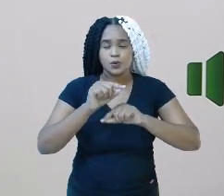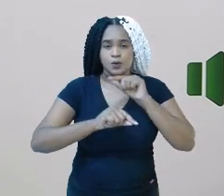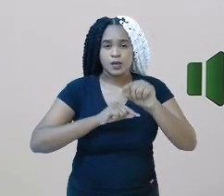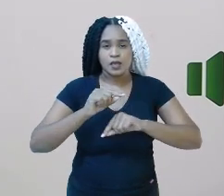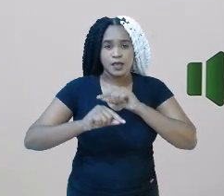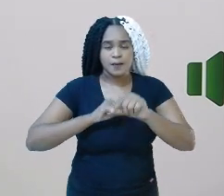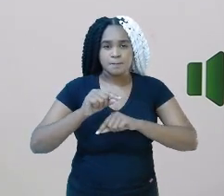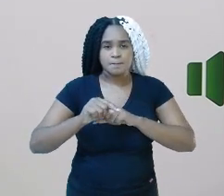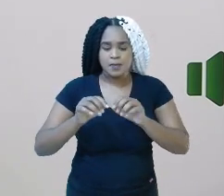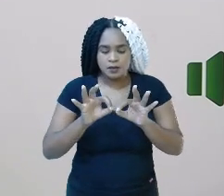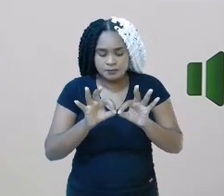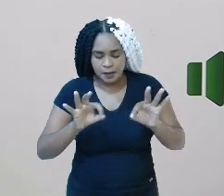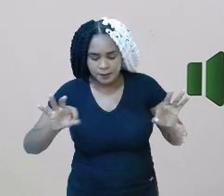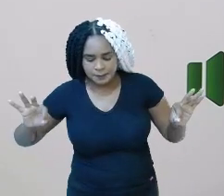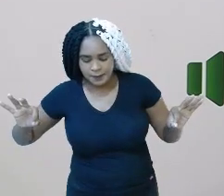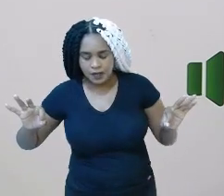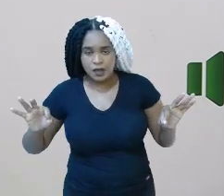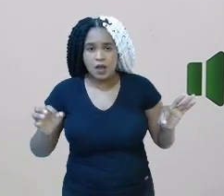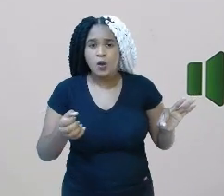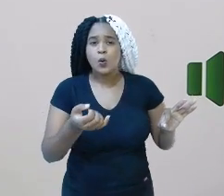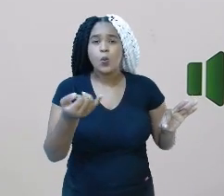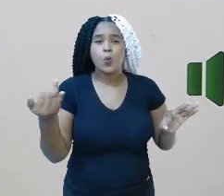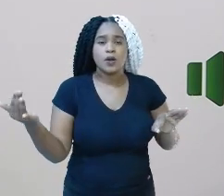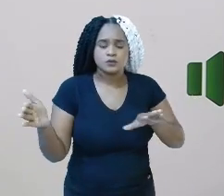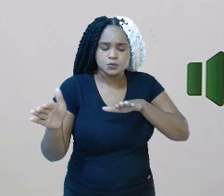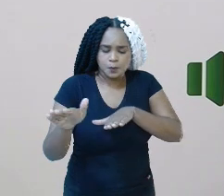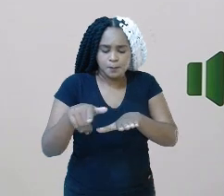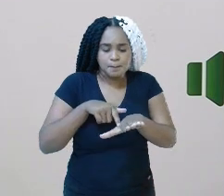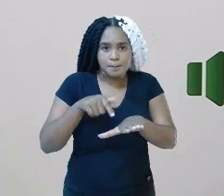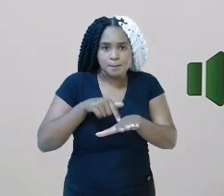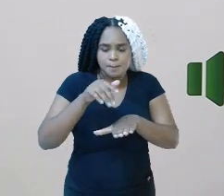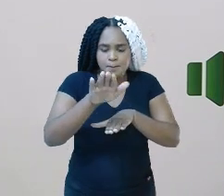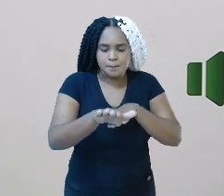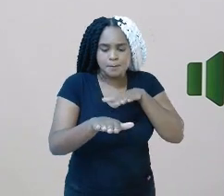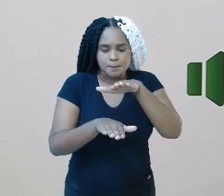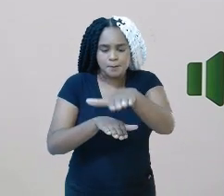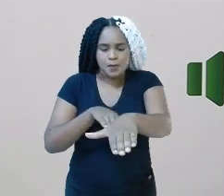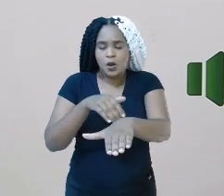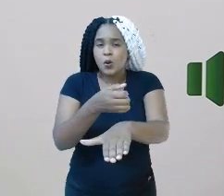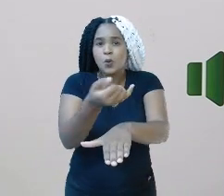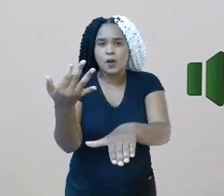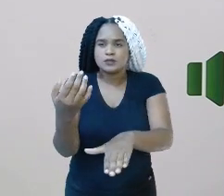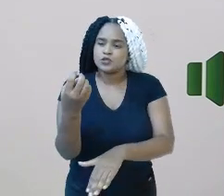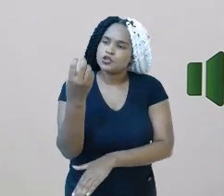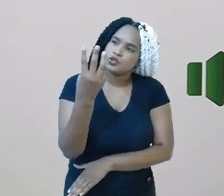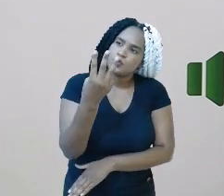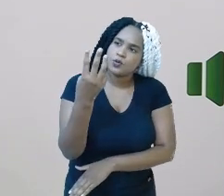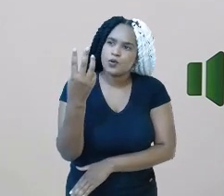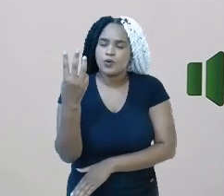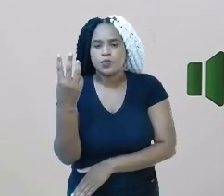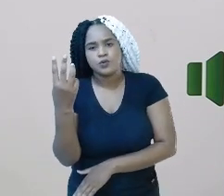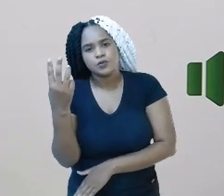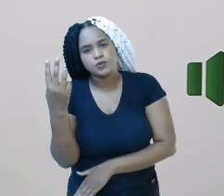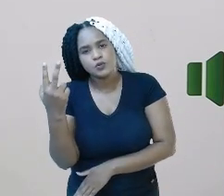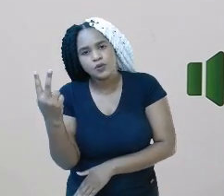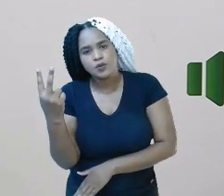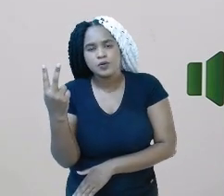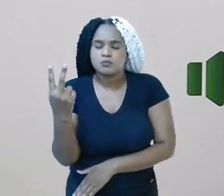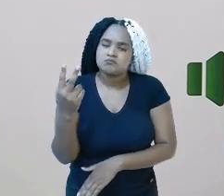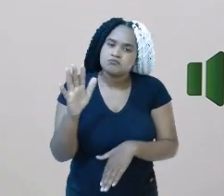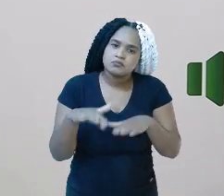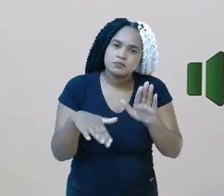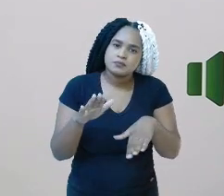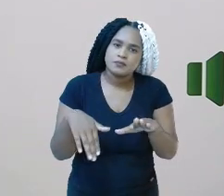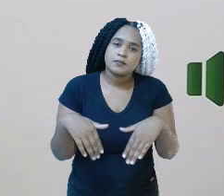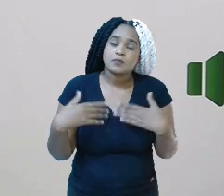são quantos passos? São 2 passos, 3 passos. Tá, eu vou fazer. Aí a